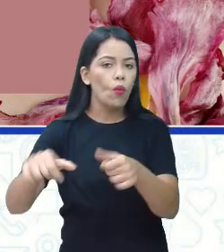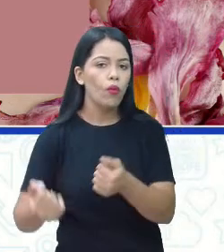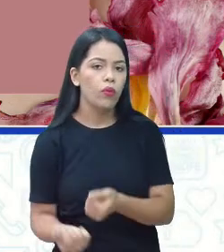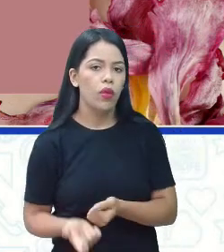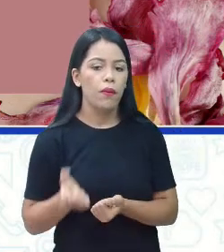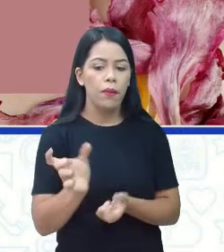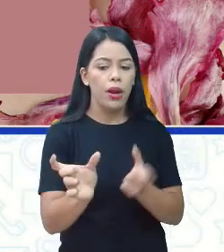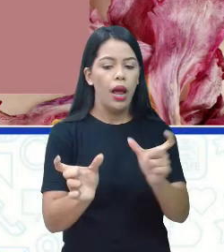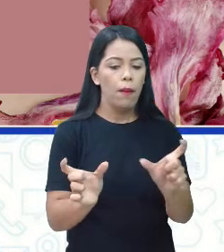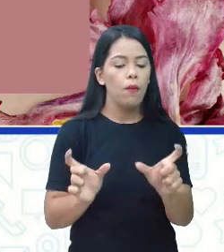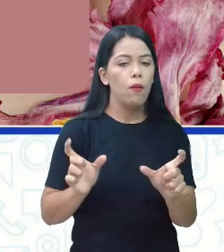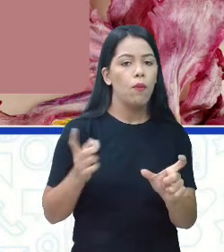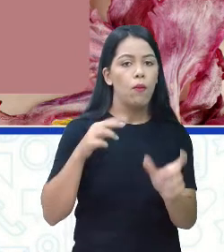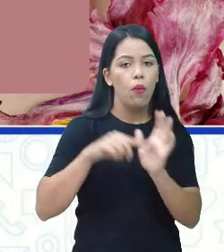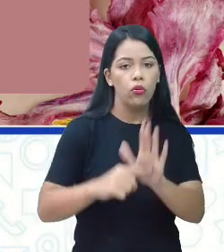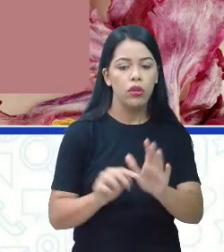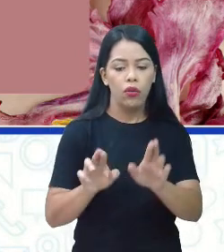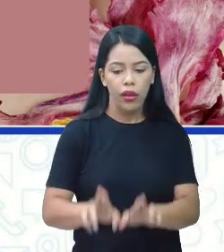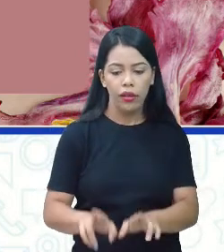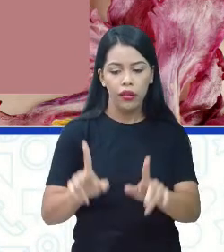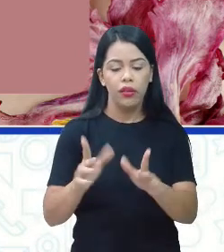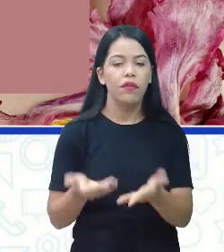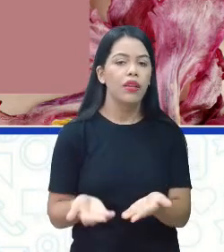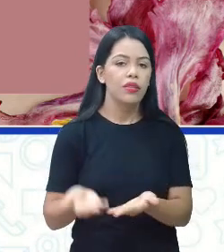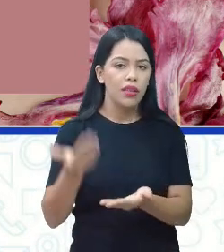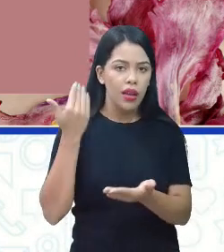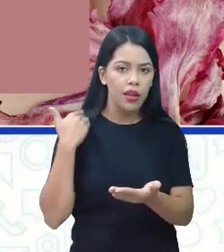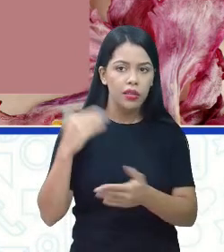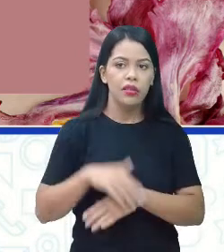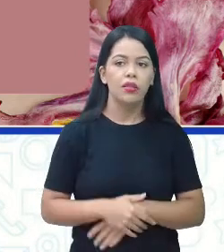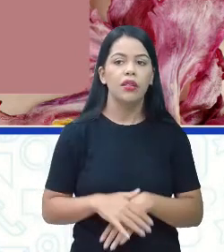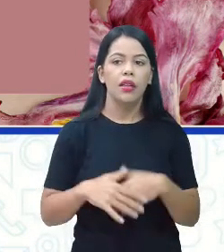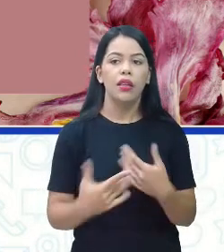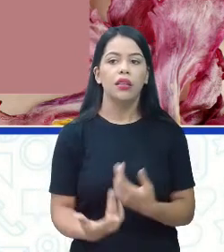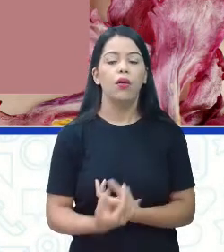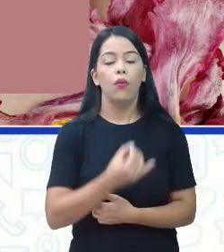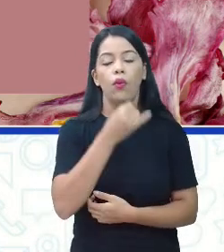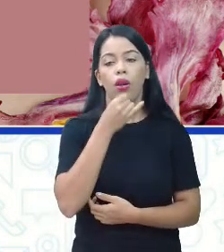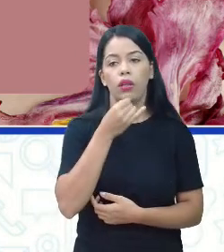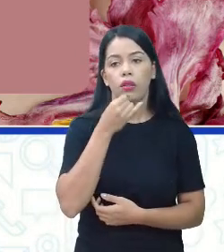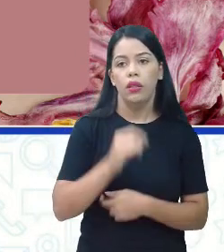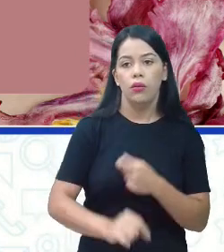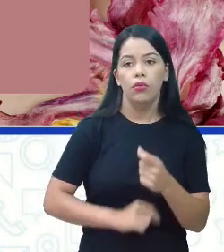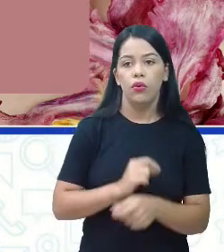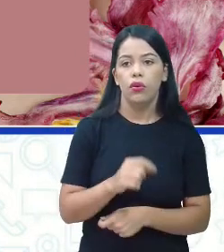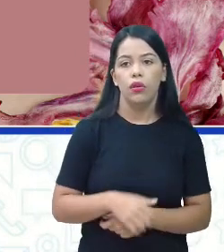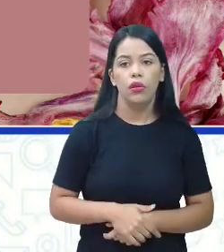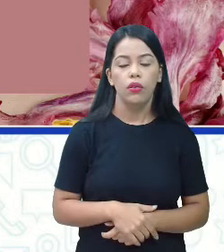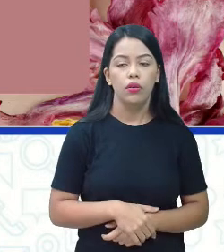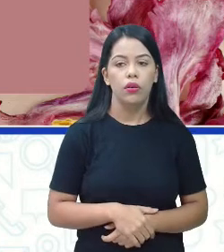distintos. Aí a gente trouxe aqui, fase, por exemplo, que